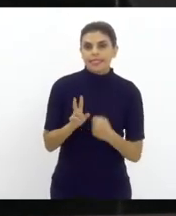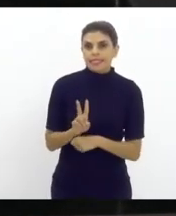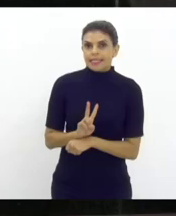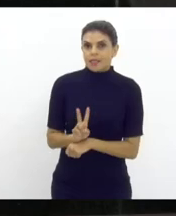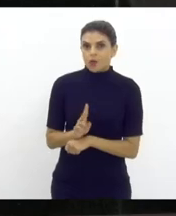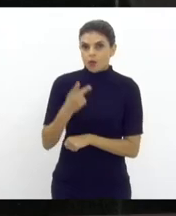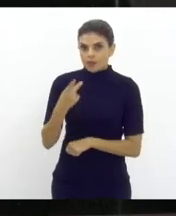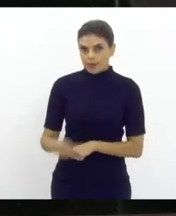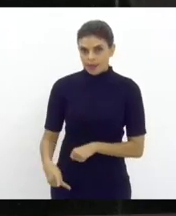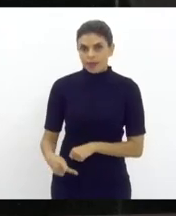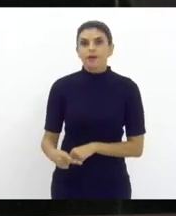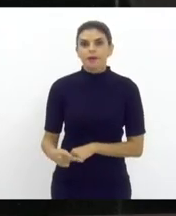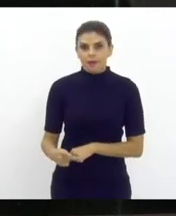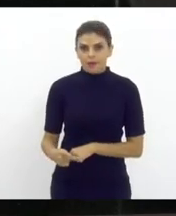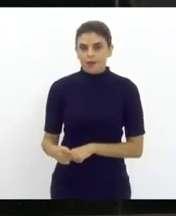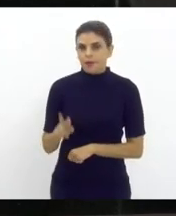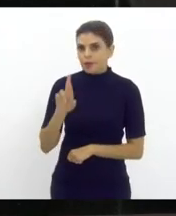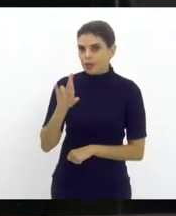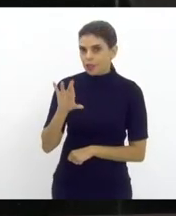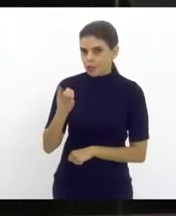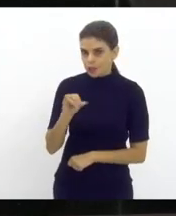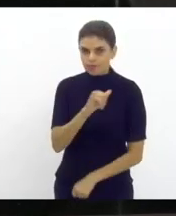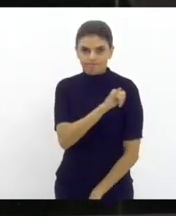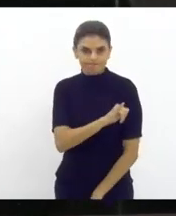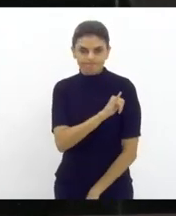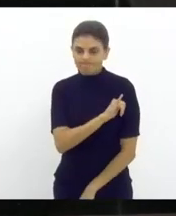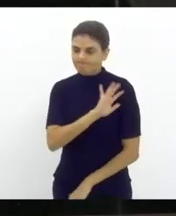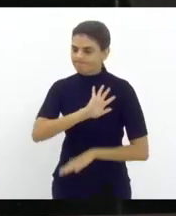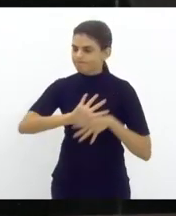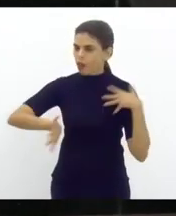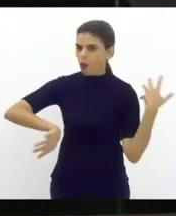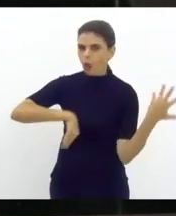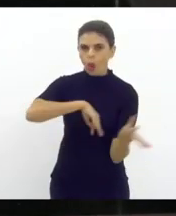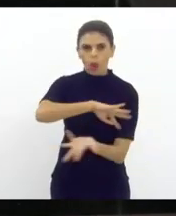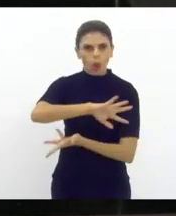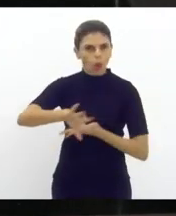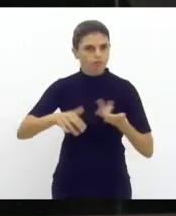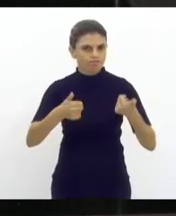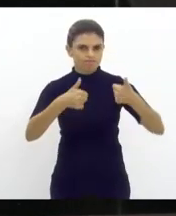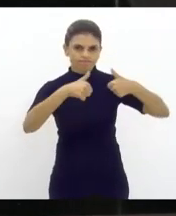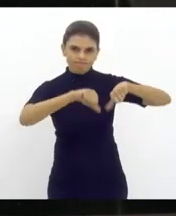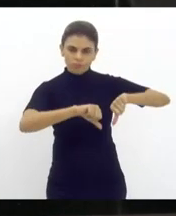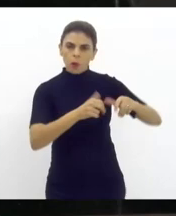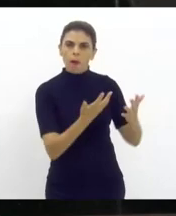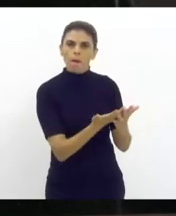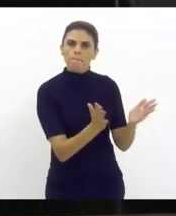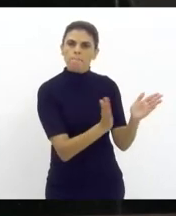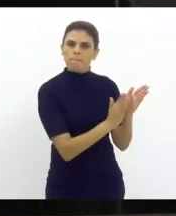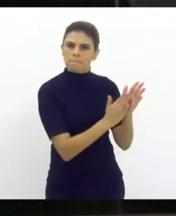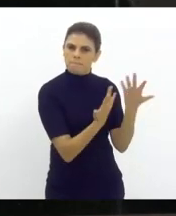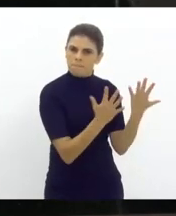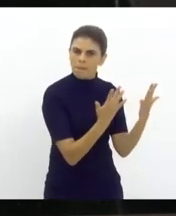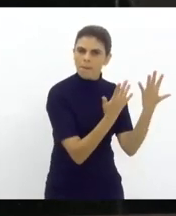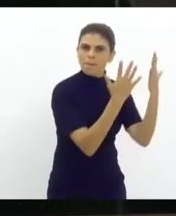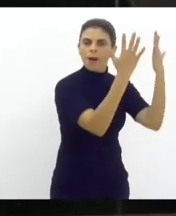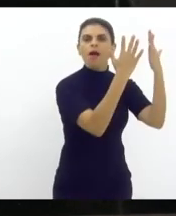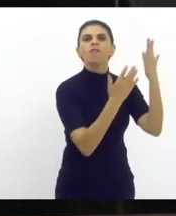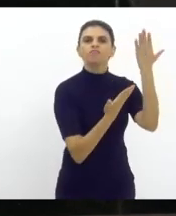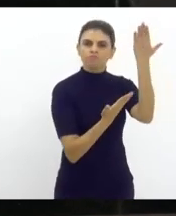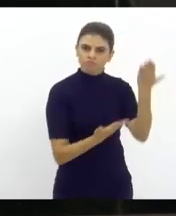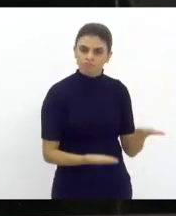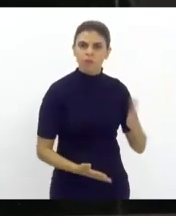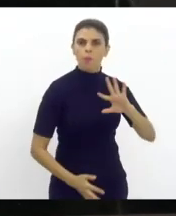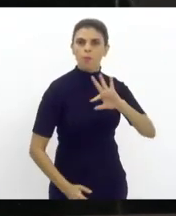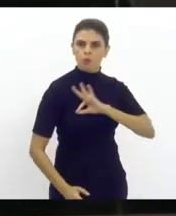do Rio de Janeiro realmente estão caos onde eu quero aqui enaltecer todos os nossos policiais ao nosso Governador que